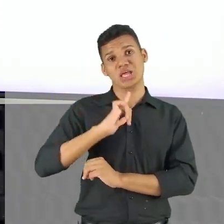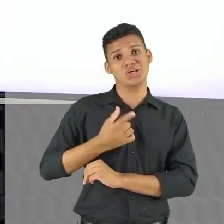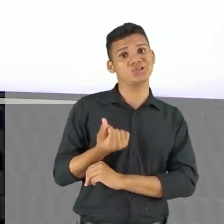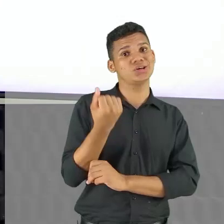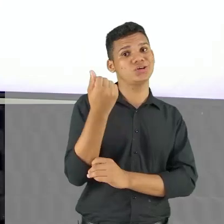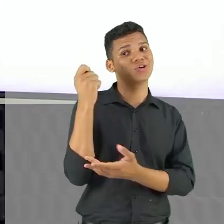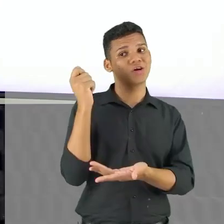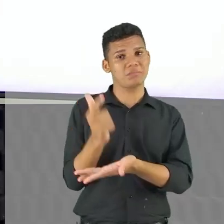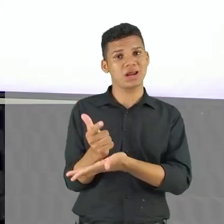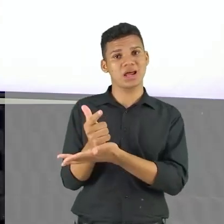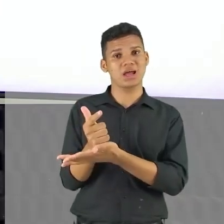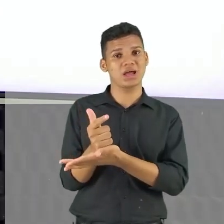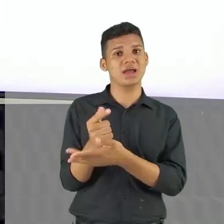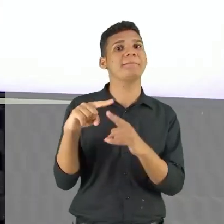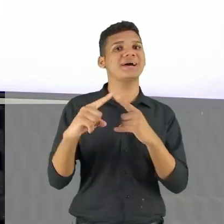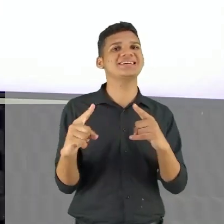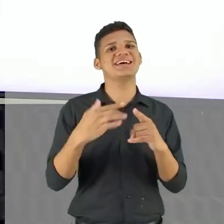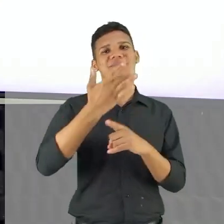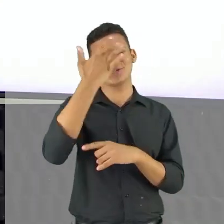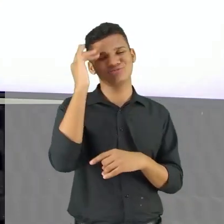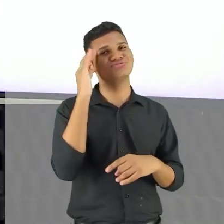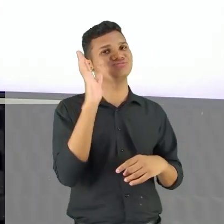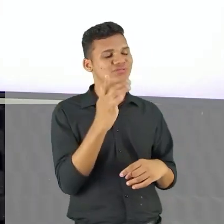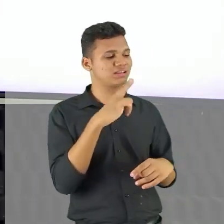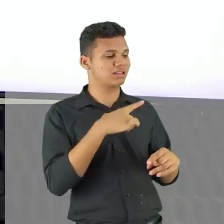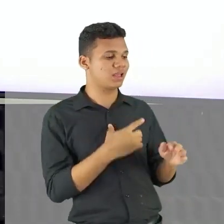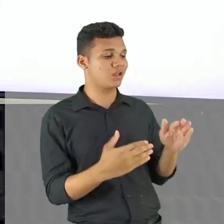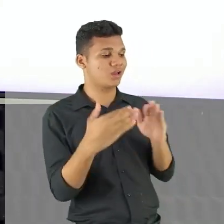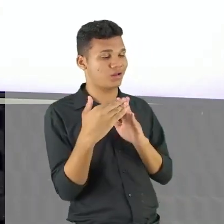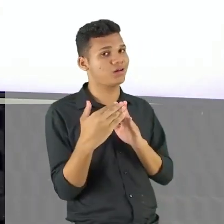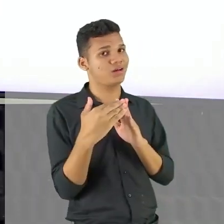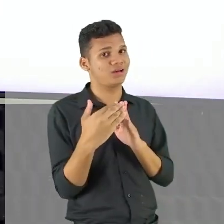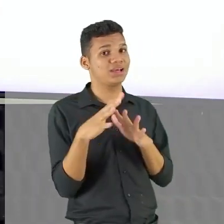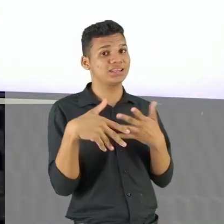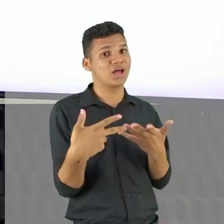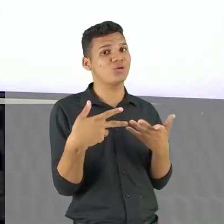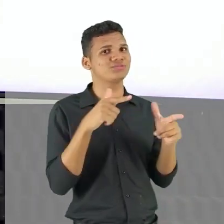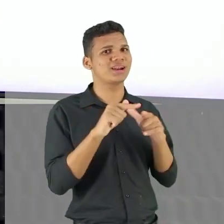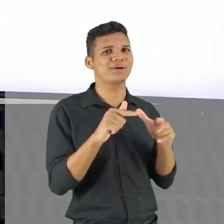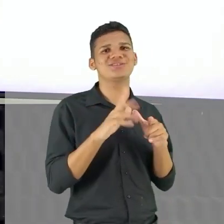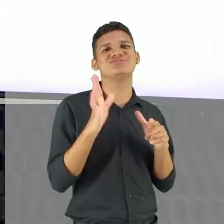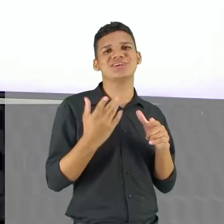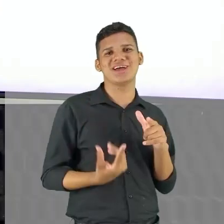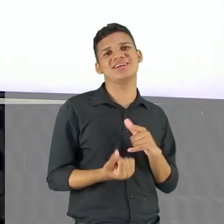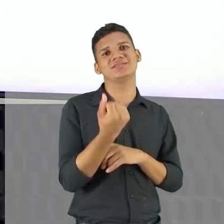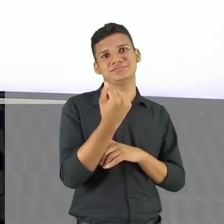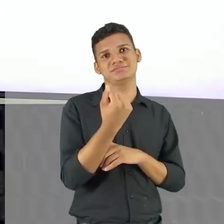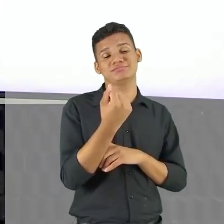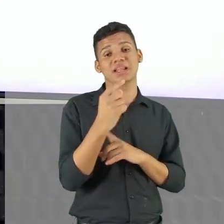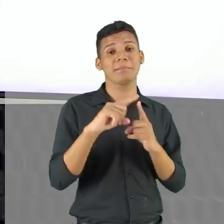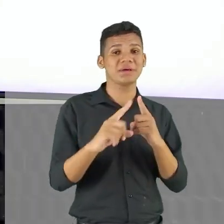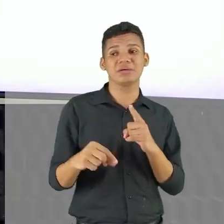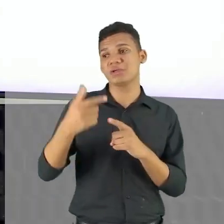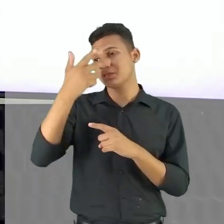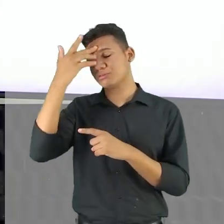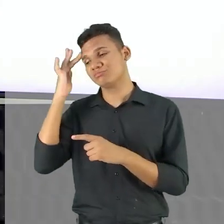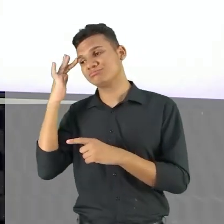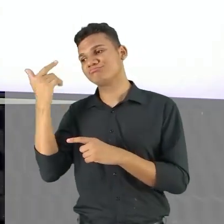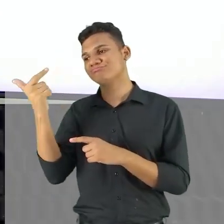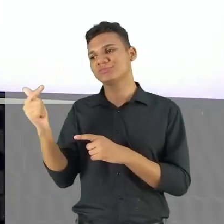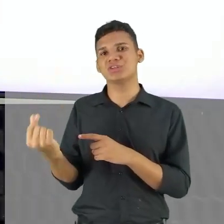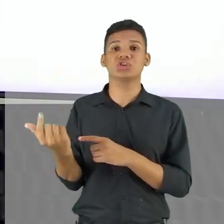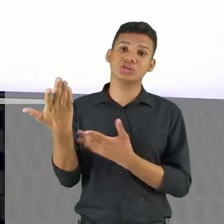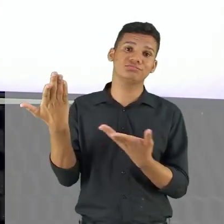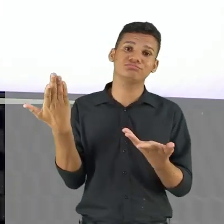é exatamente quem já tem. Então eu vou gerar um processo de ampliação dessa concentração, o que vai, portanto,